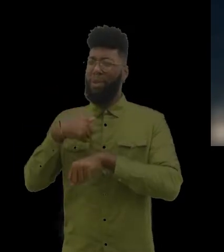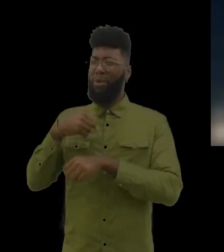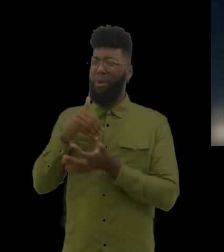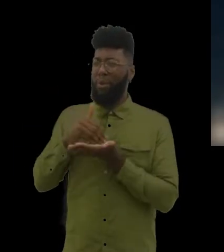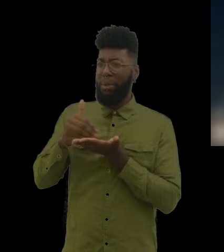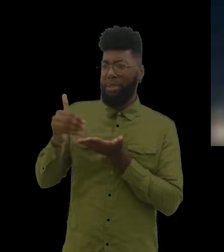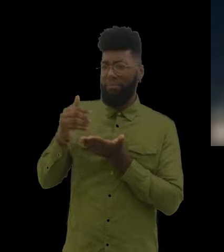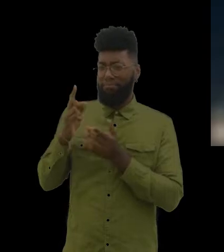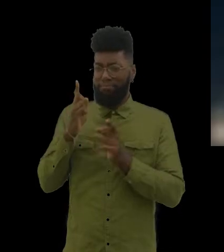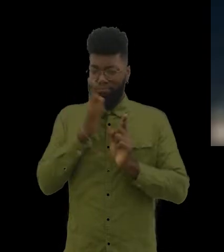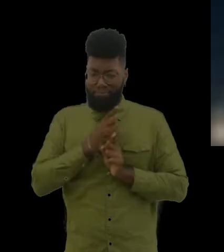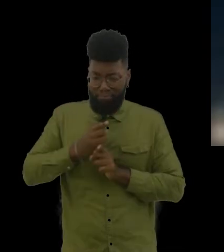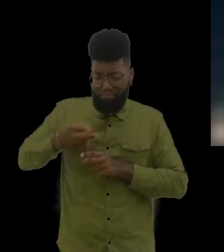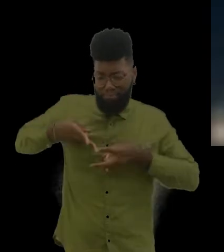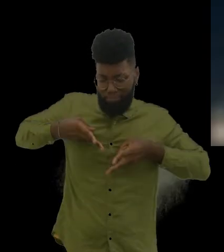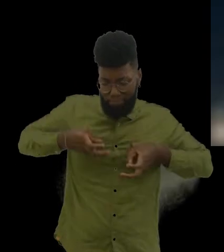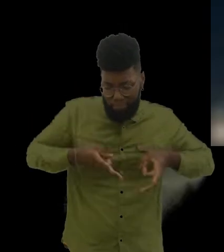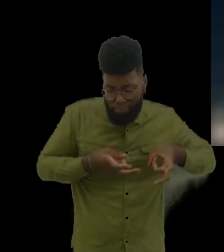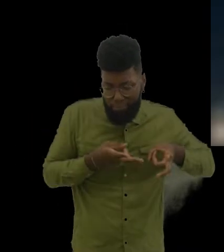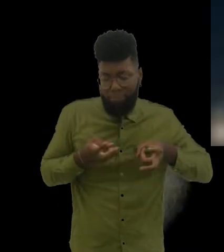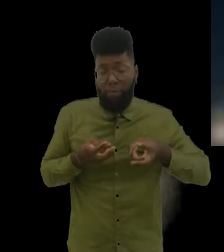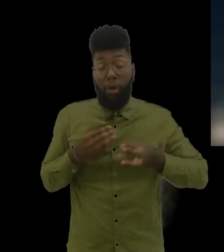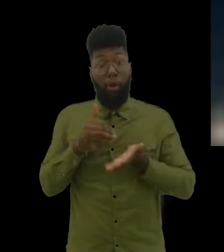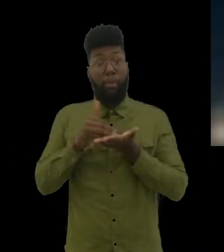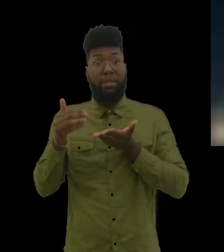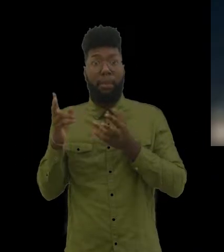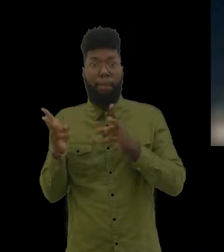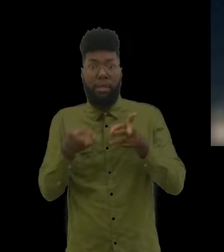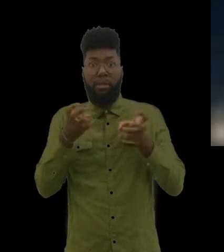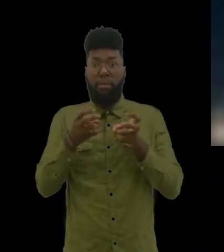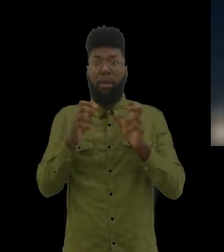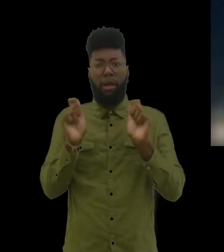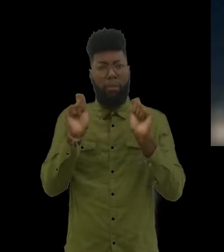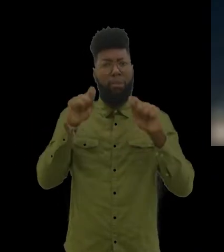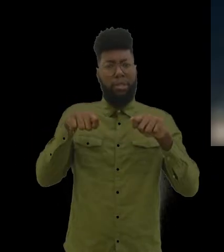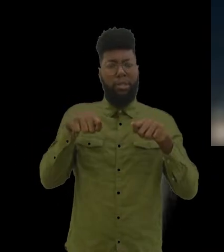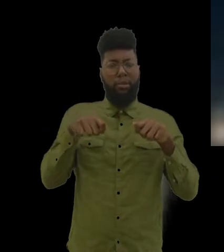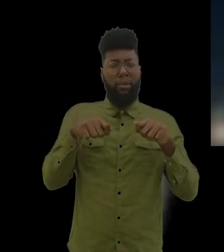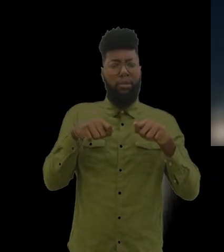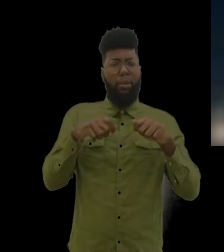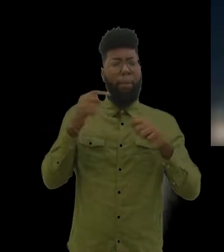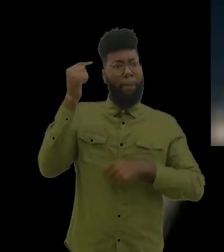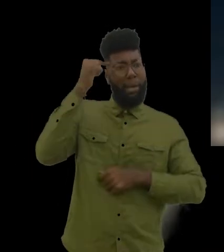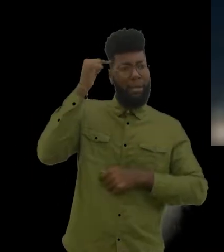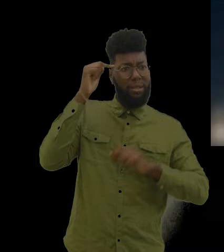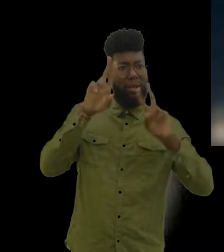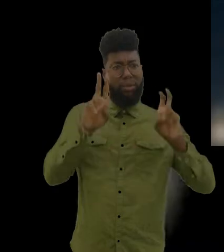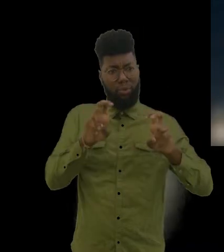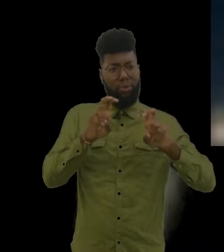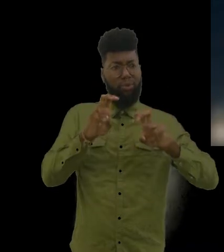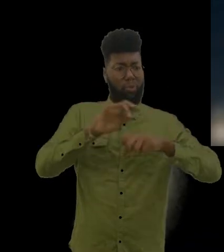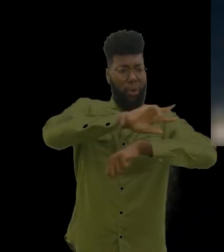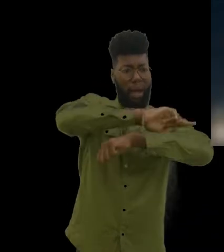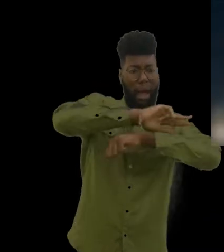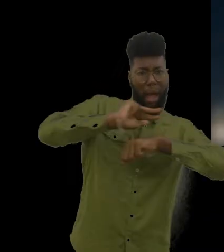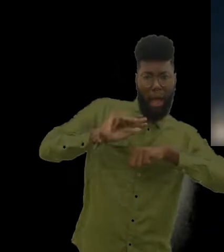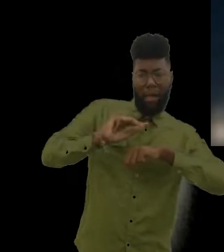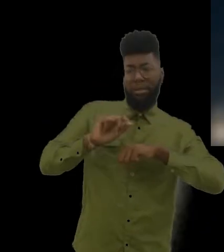dá para juntar a questão de raça, a questão de negritude dentro de uma área que